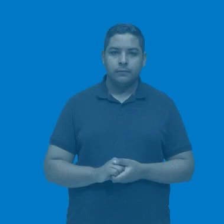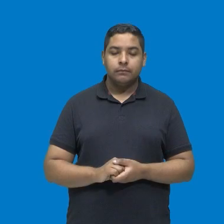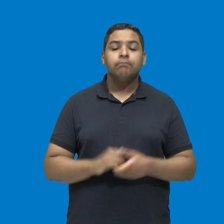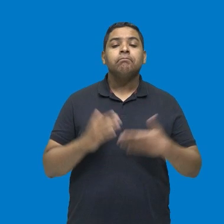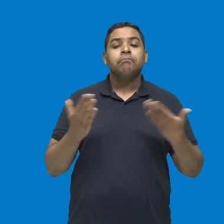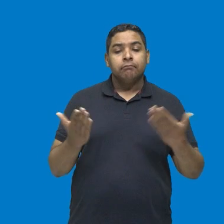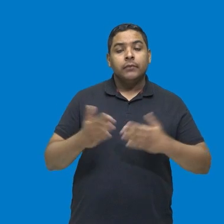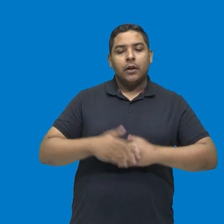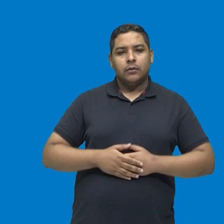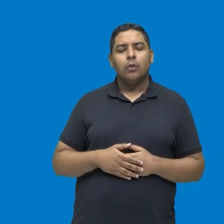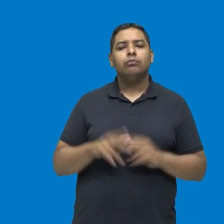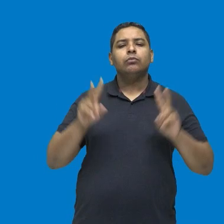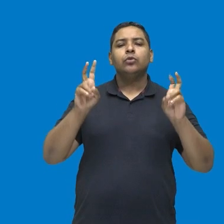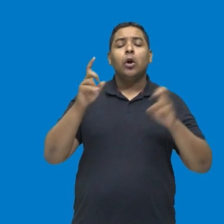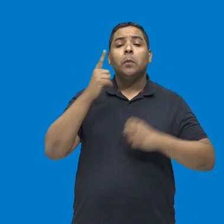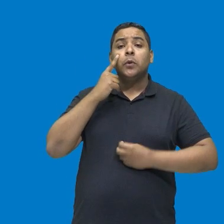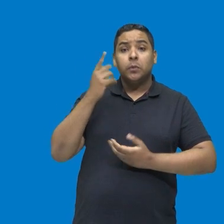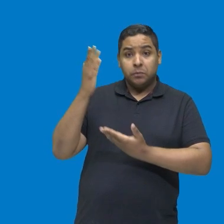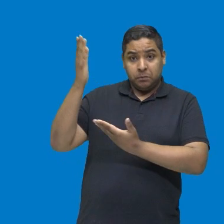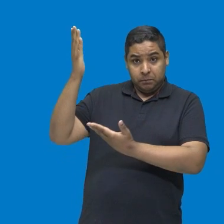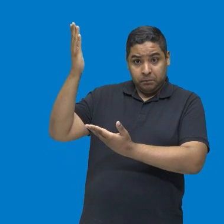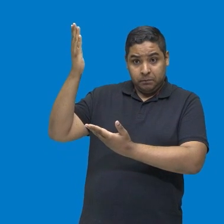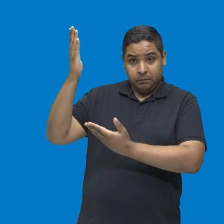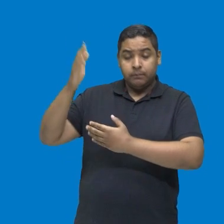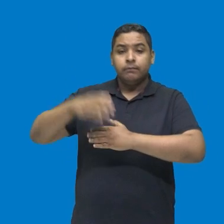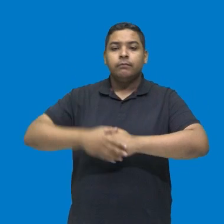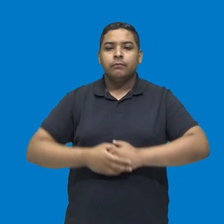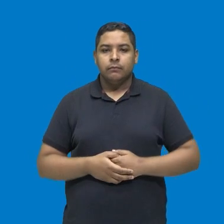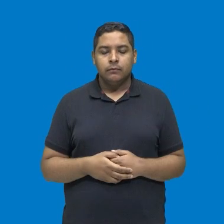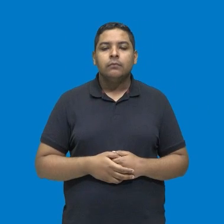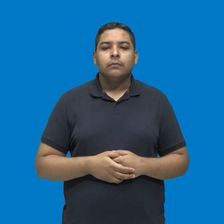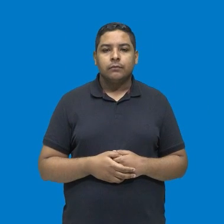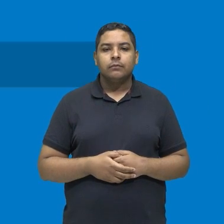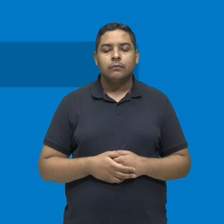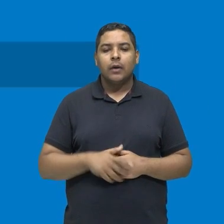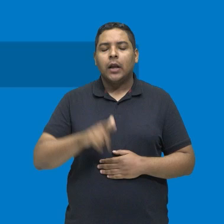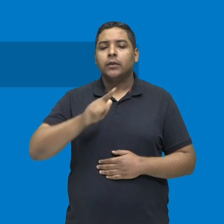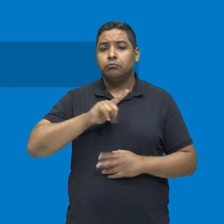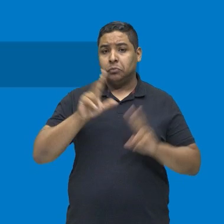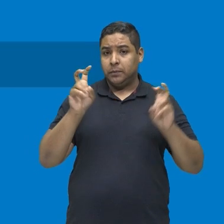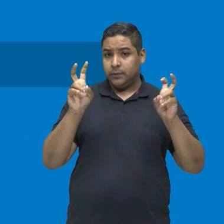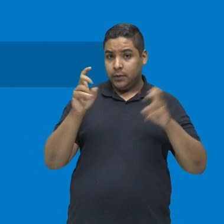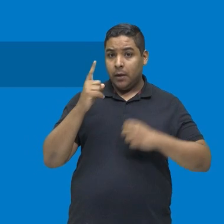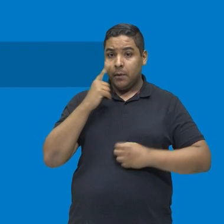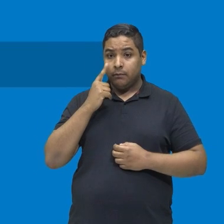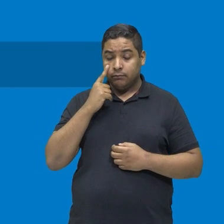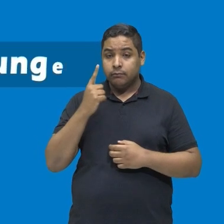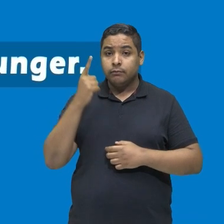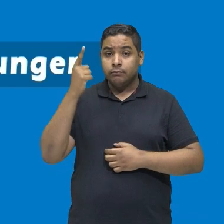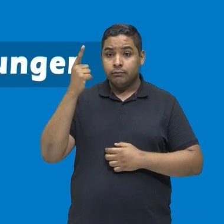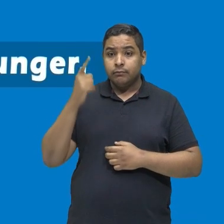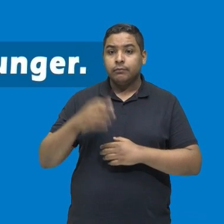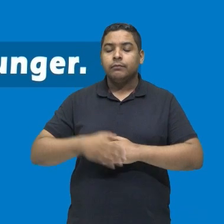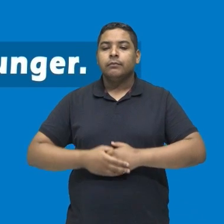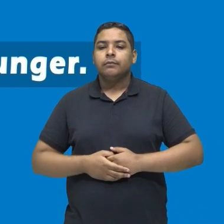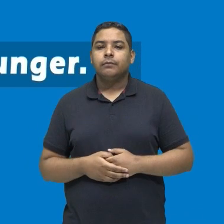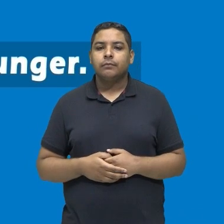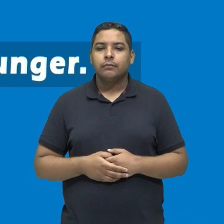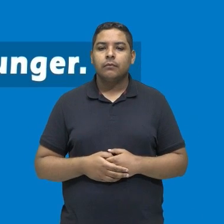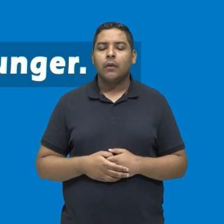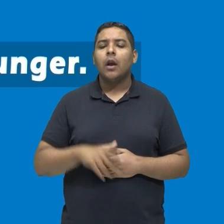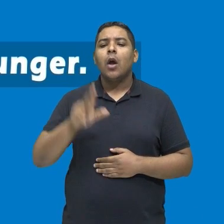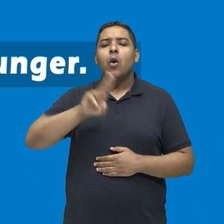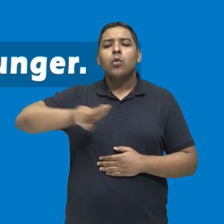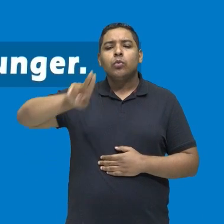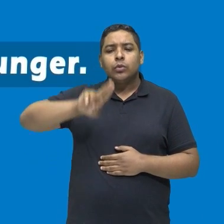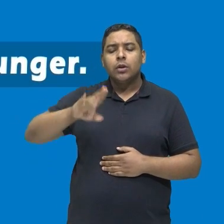Então, nosso grammar topic, nosso tópico gramatical hoje, ele vai se dar, então, relacionado ao modal could. Nós temos, então,